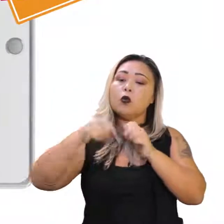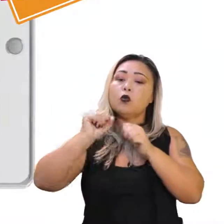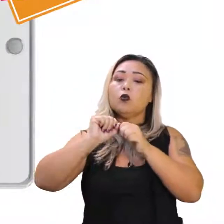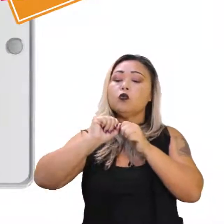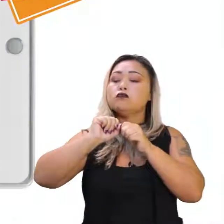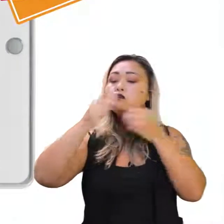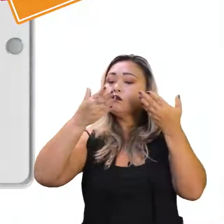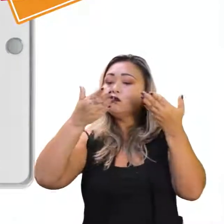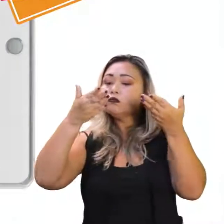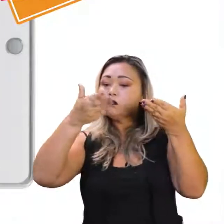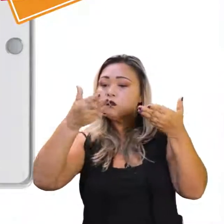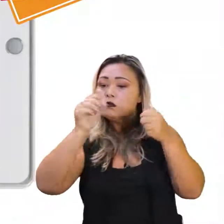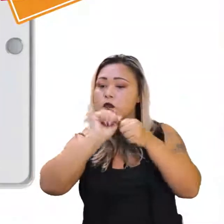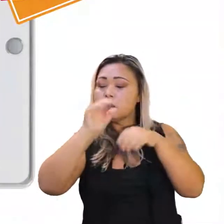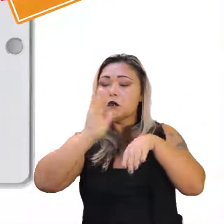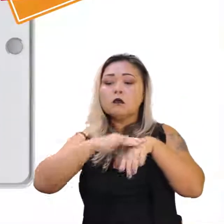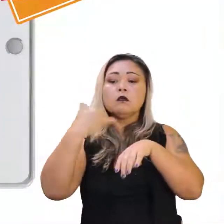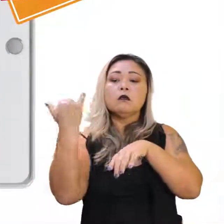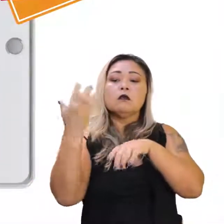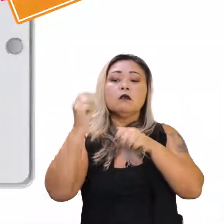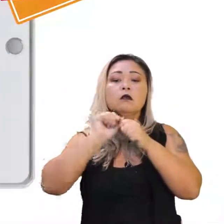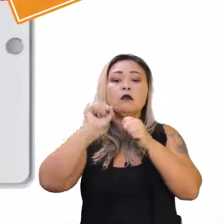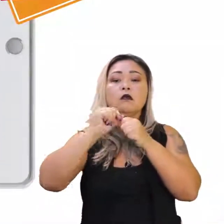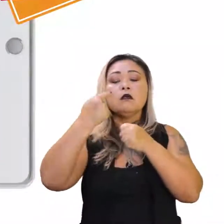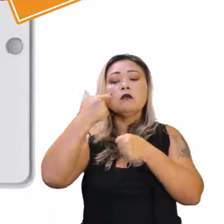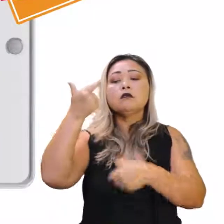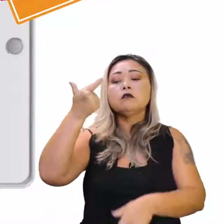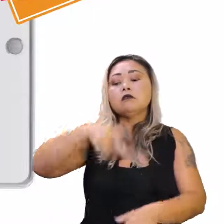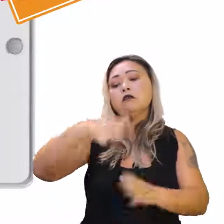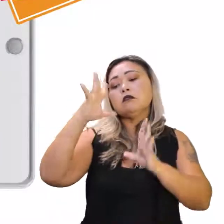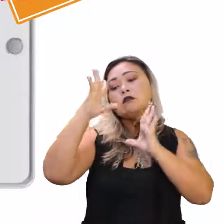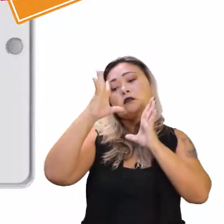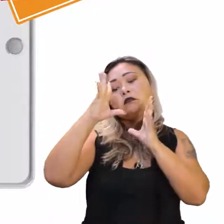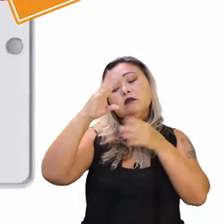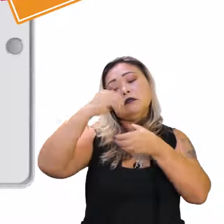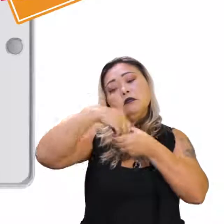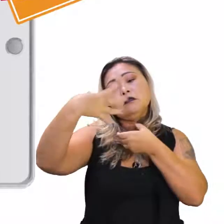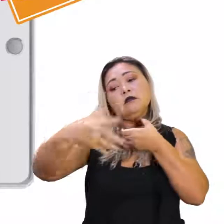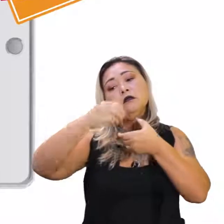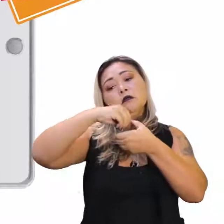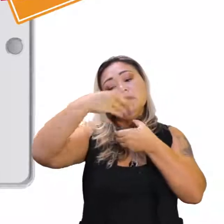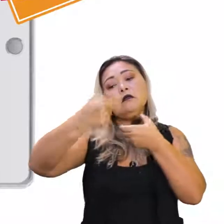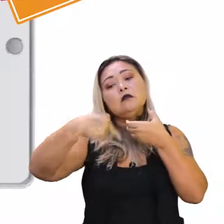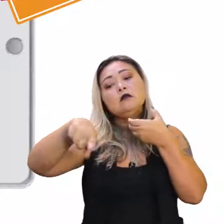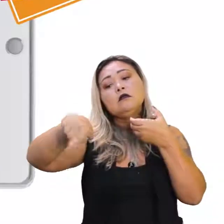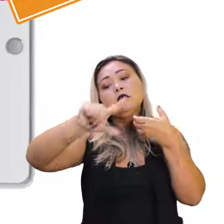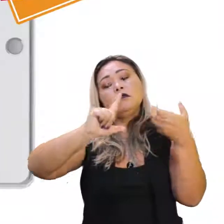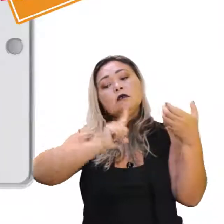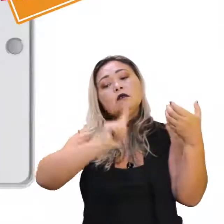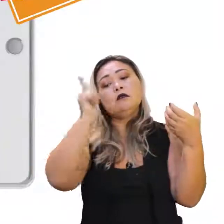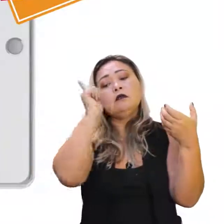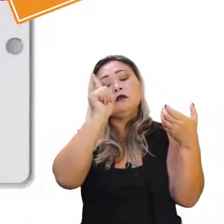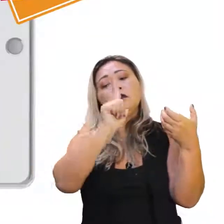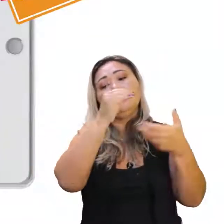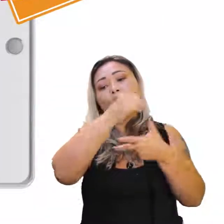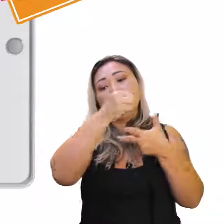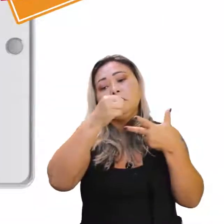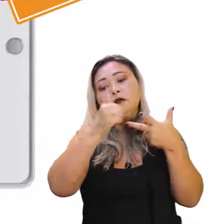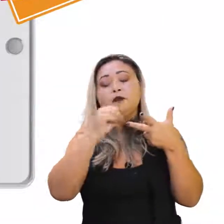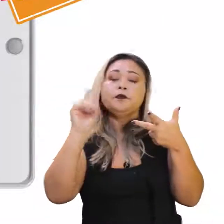História da Arte, para que vocês revejam esses conteúdos, para que tenham aí sucesso no Enem, que